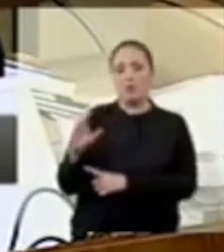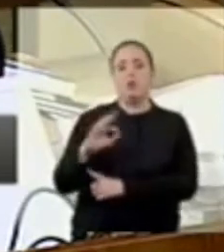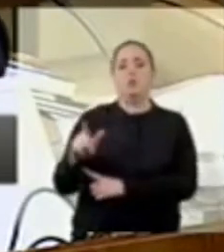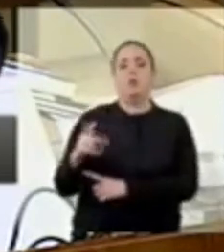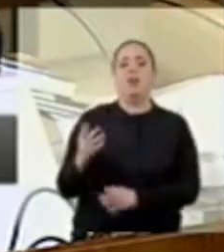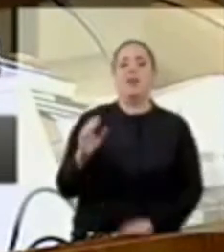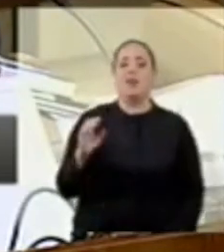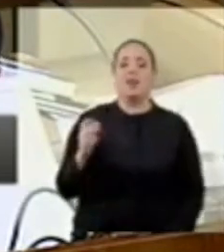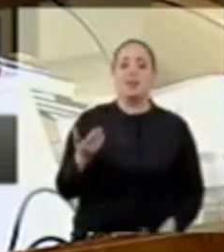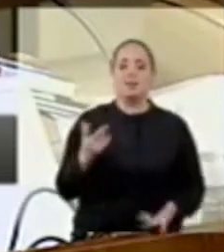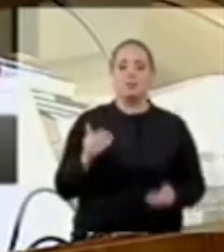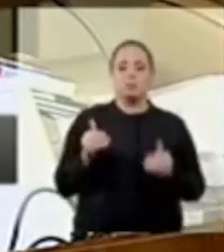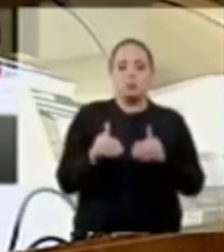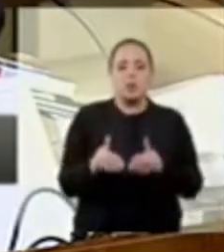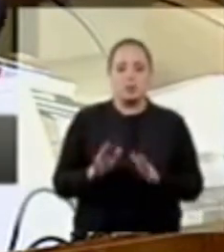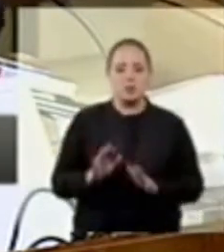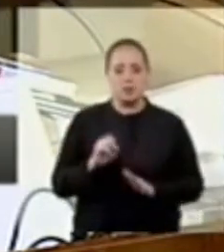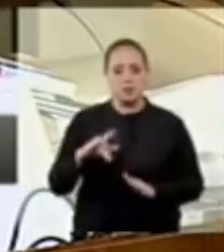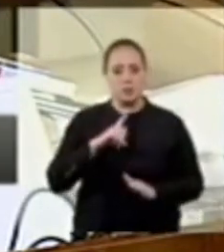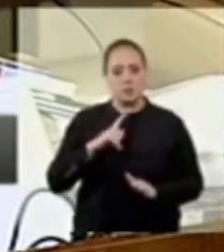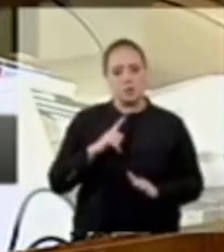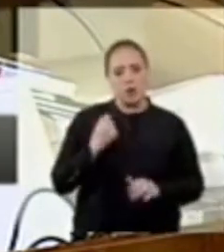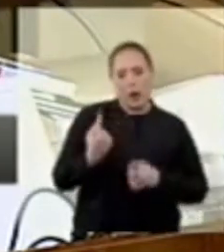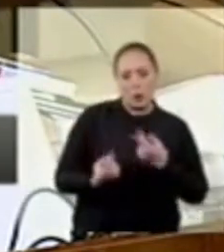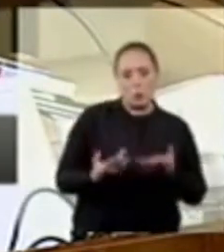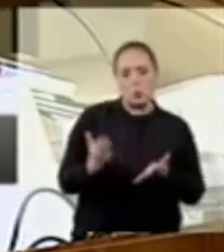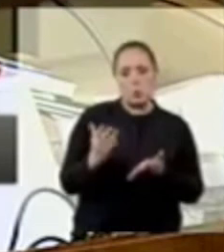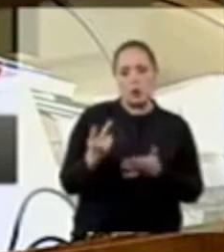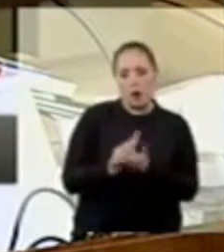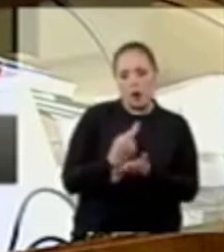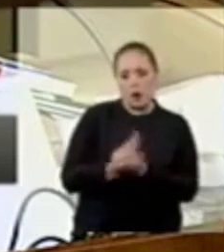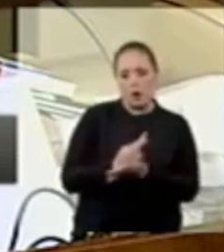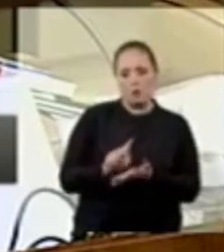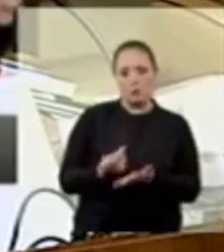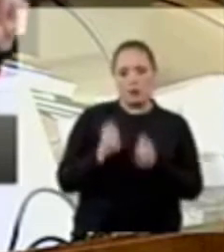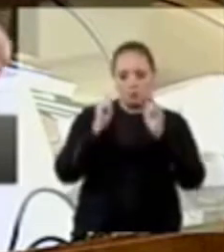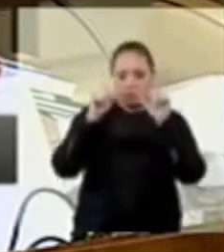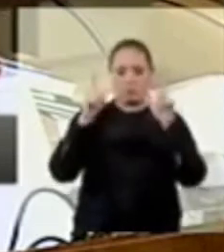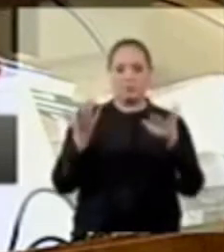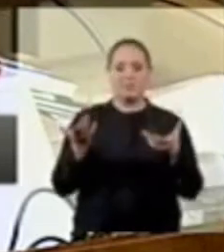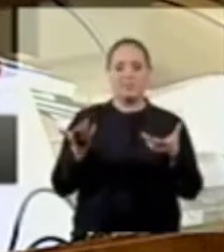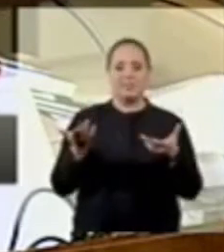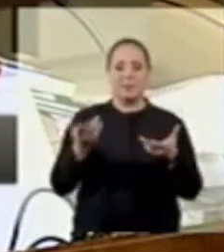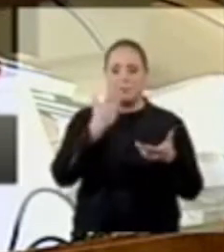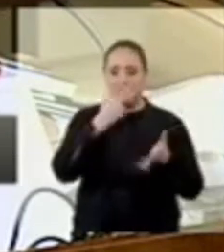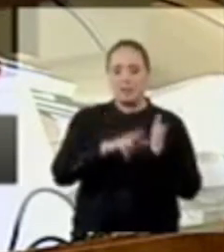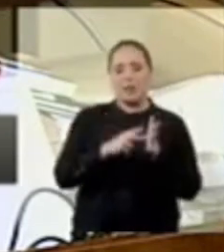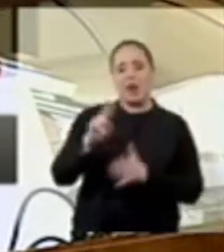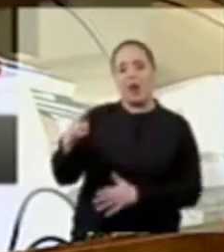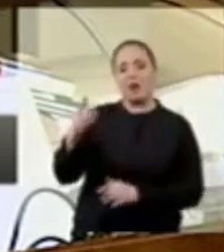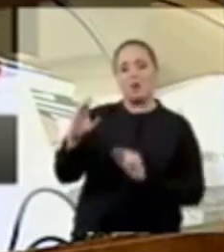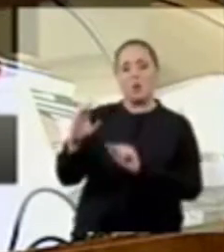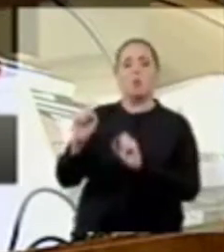e portanto se houver algum erro que salte aos olhos em habeas corpus eles podem